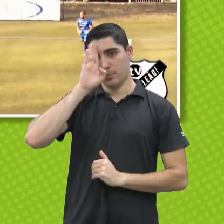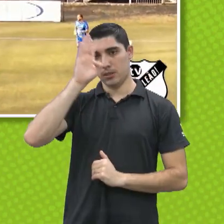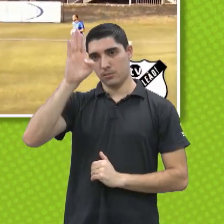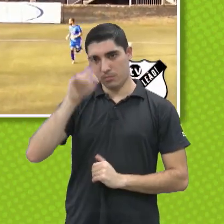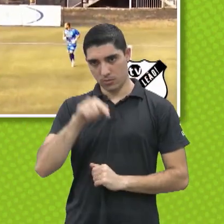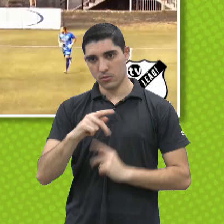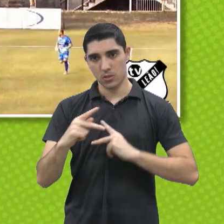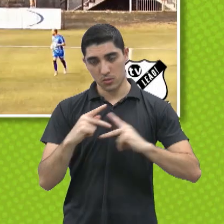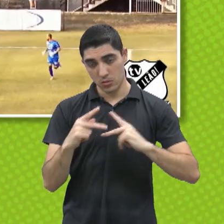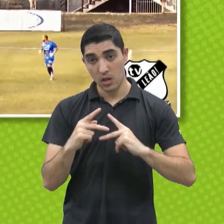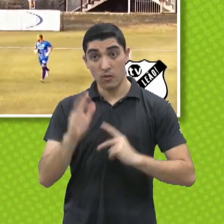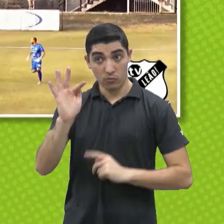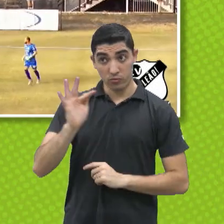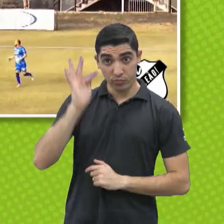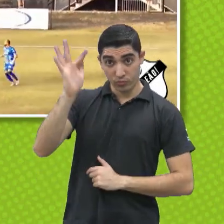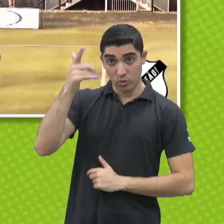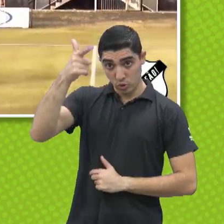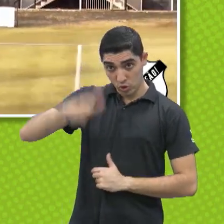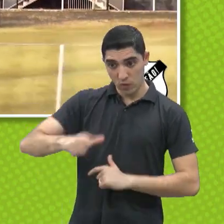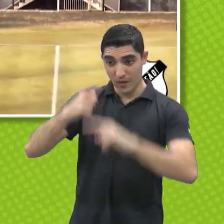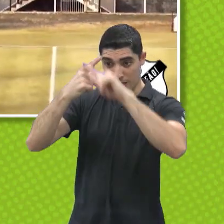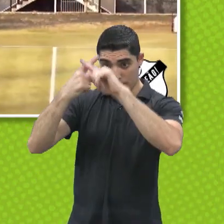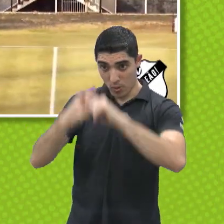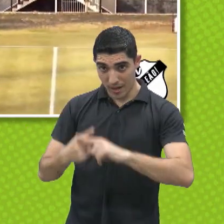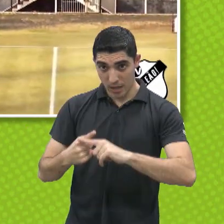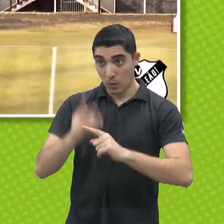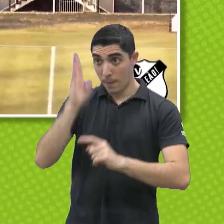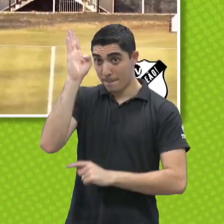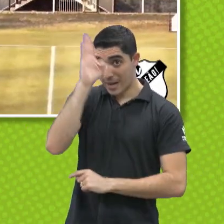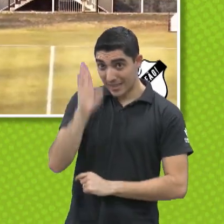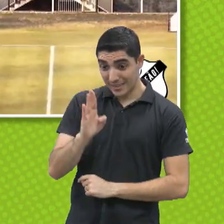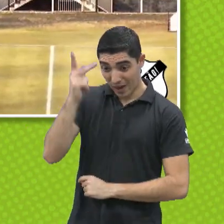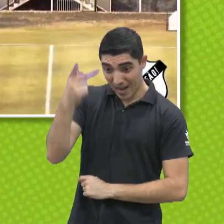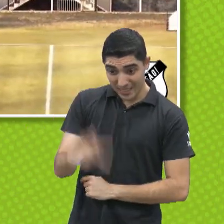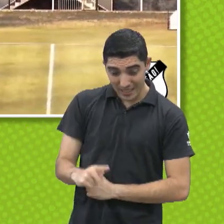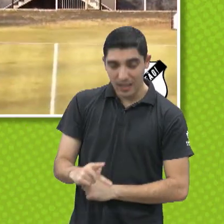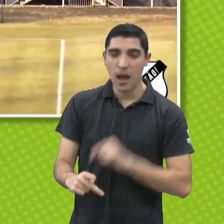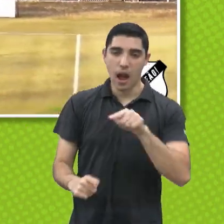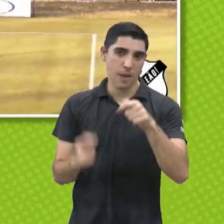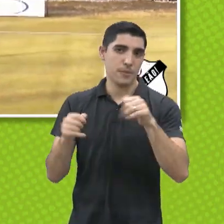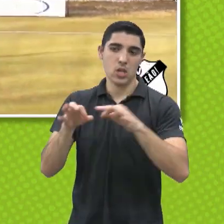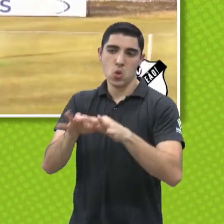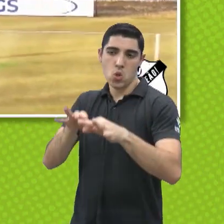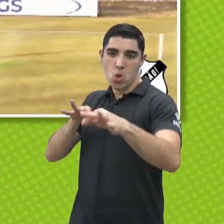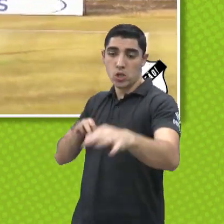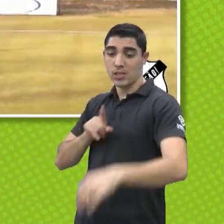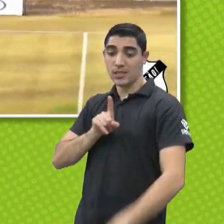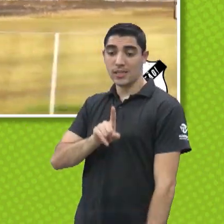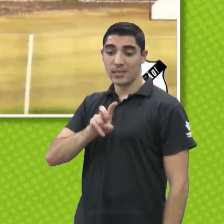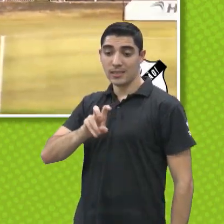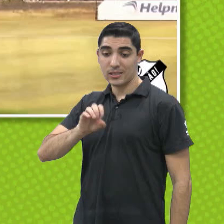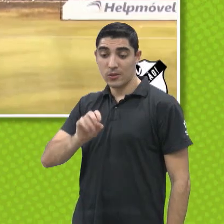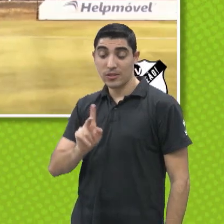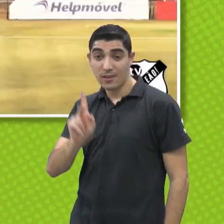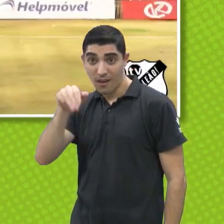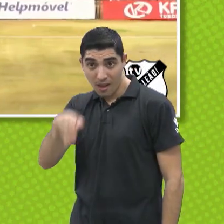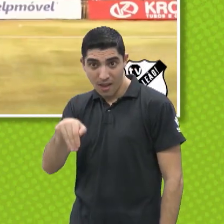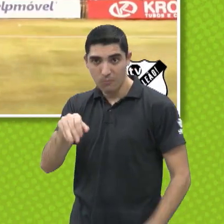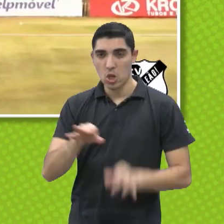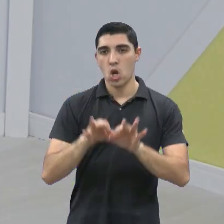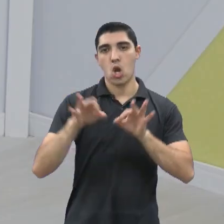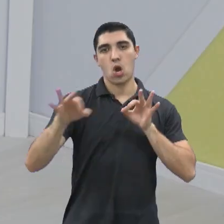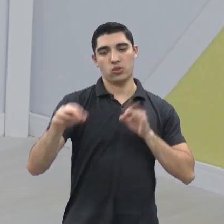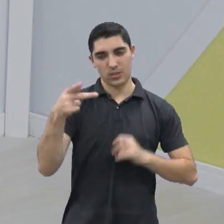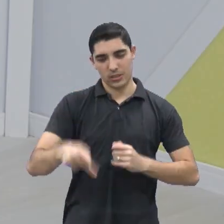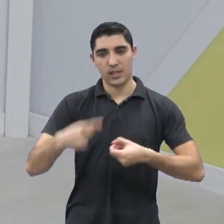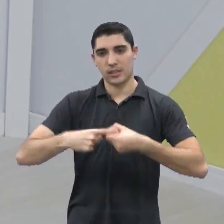José, for jogar uma competição nacional, terá que jogar a 150 quilômetros, pelo menos, daqui de São José dos Campos,